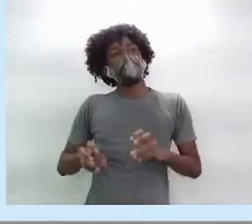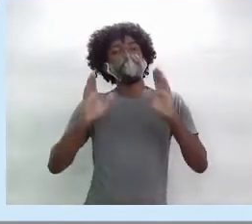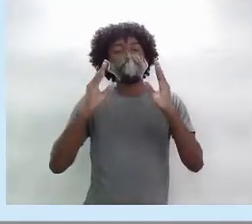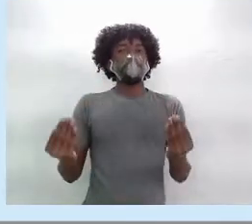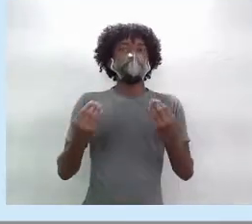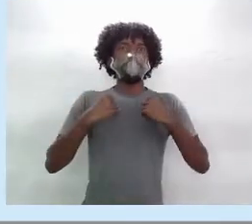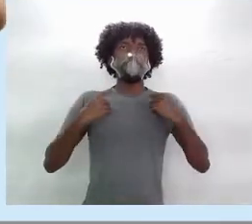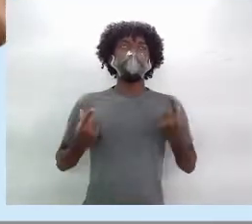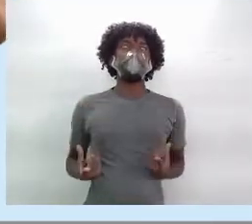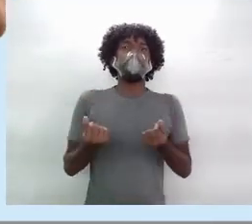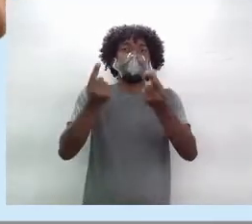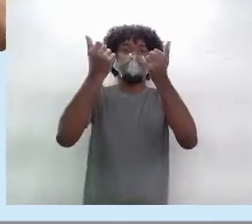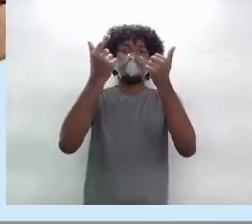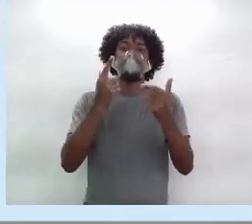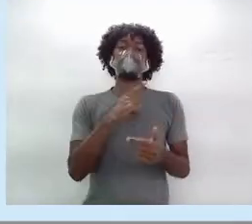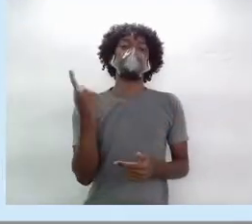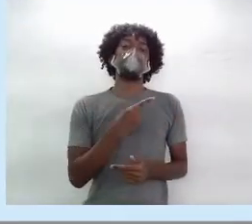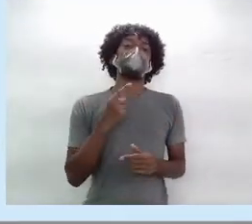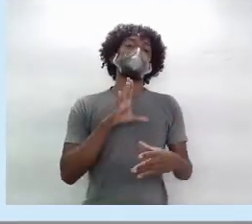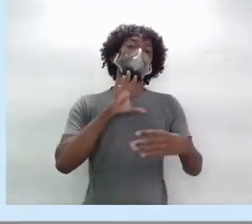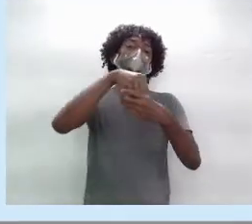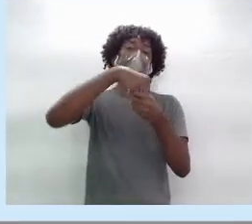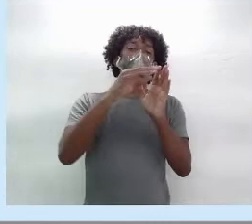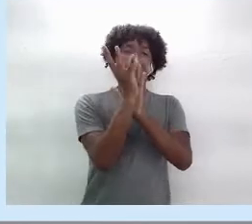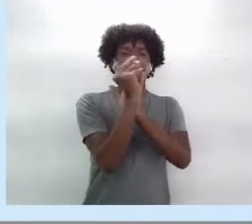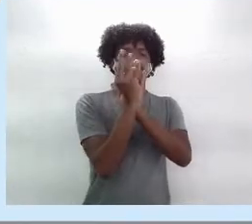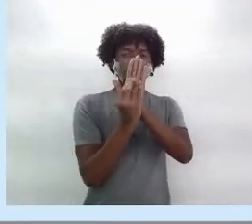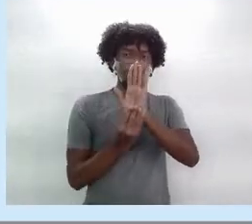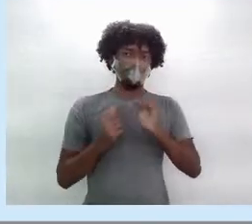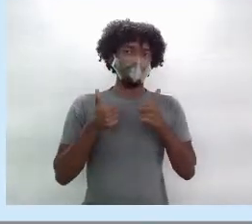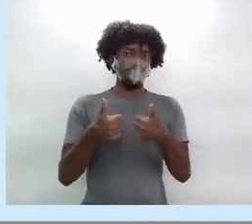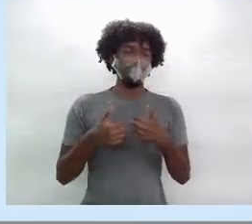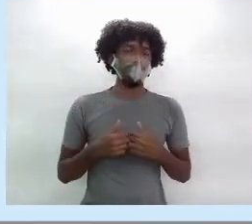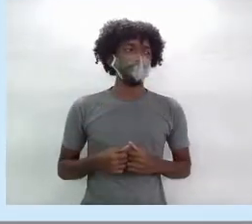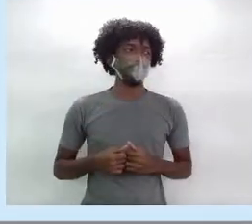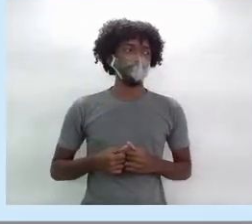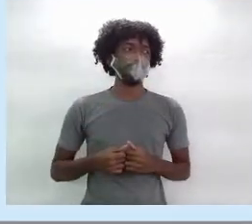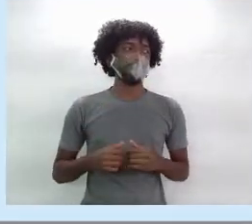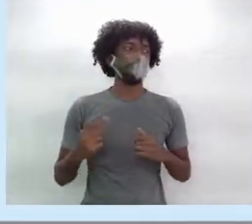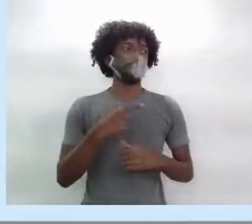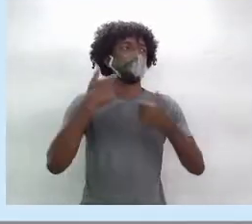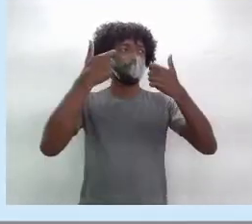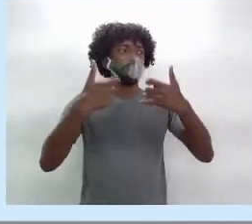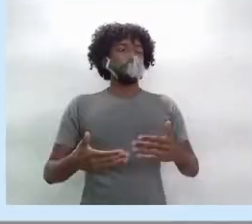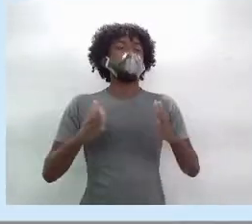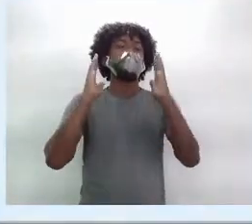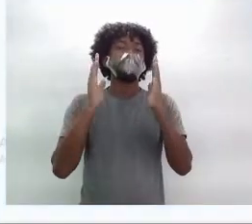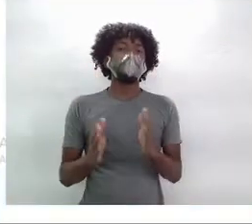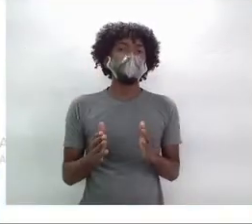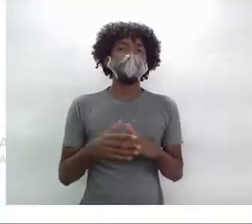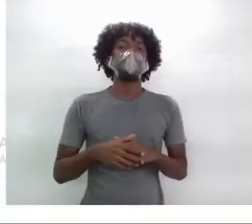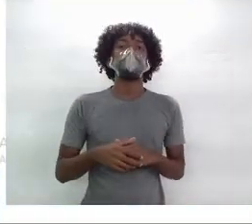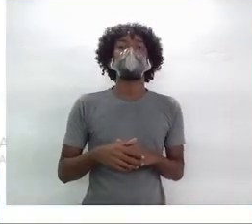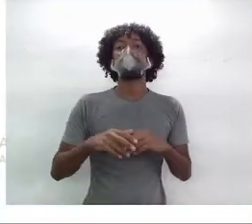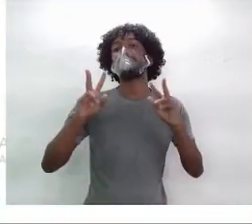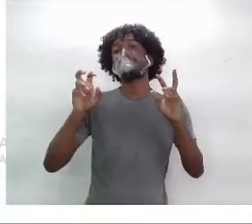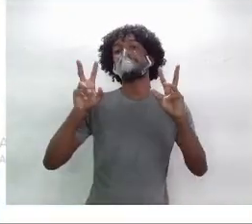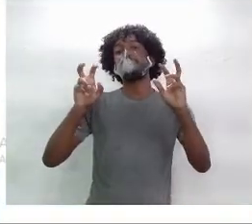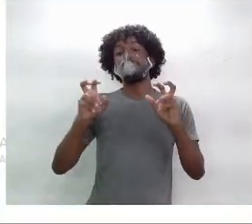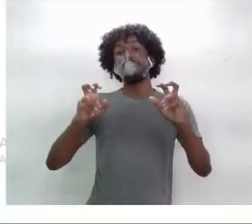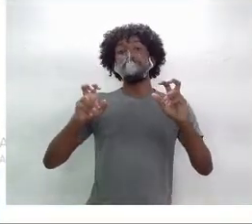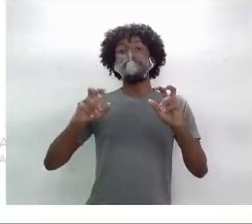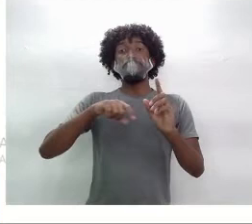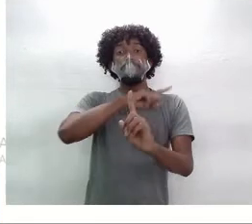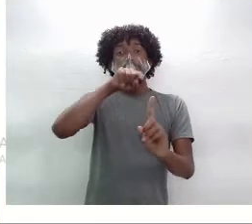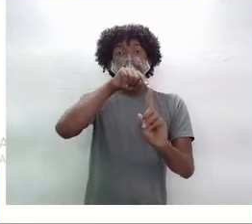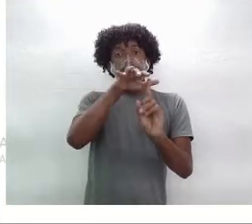certo? Para o nosso componente. Vamos lá. Nós falamos, como eu falei a vocês, justamente o objetivo